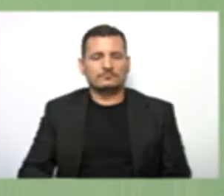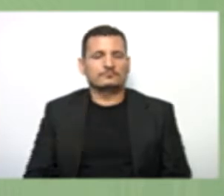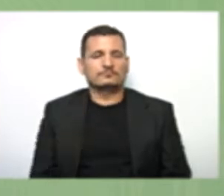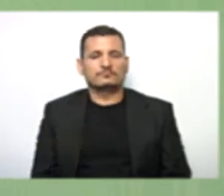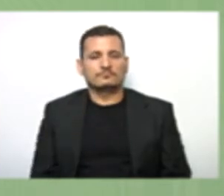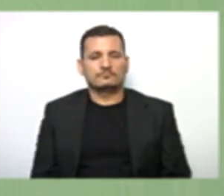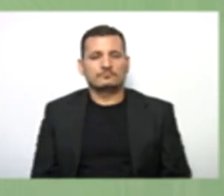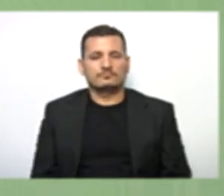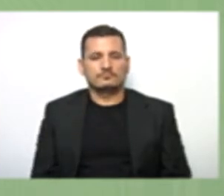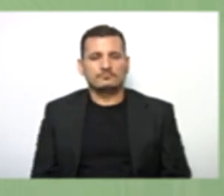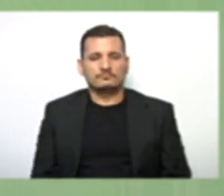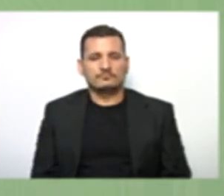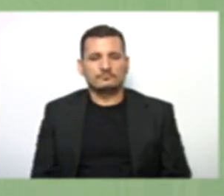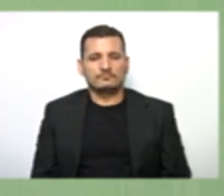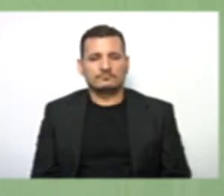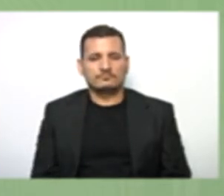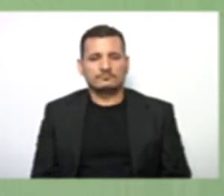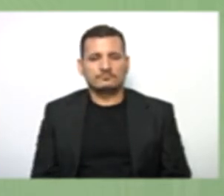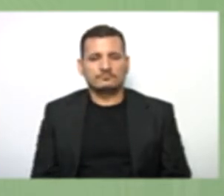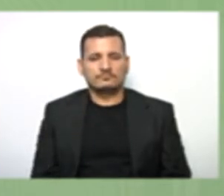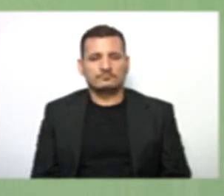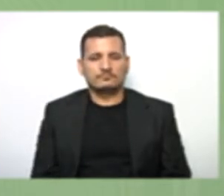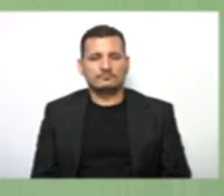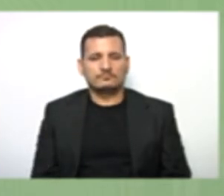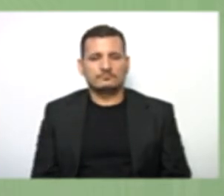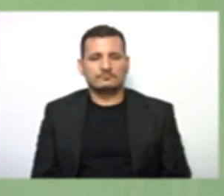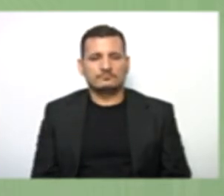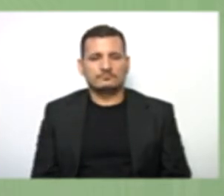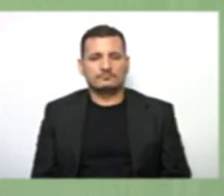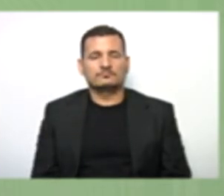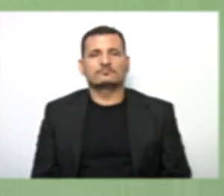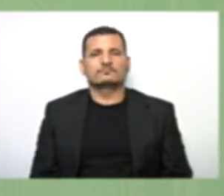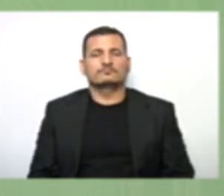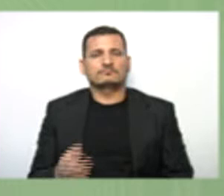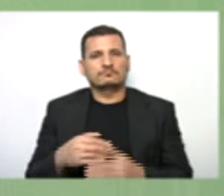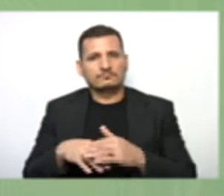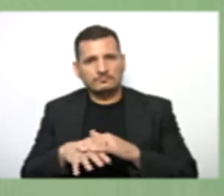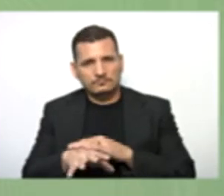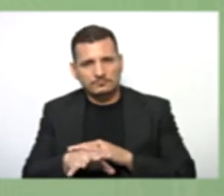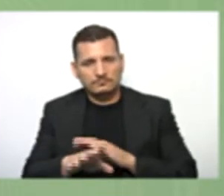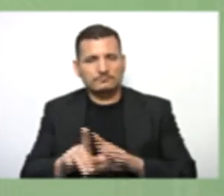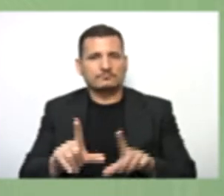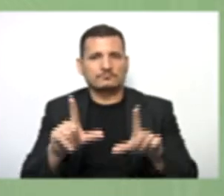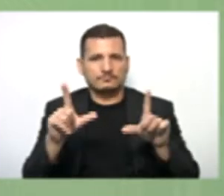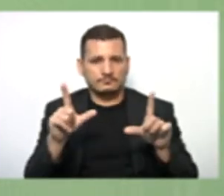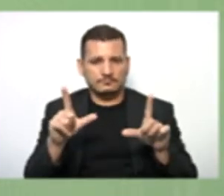In, out. Ou entrada e saída.